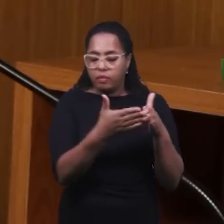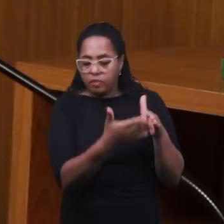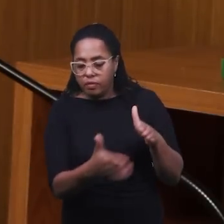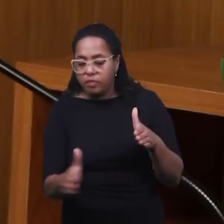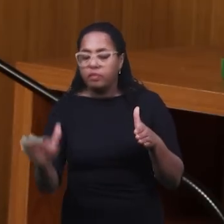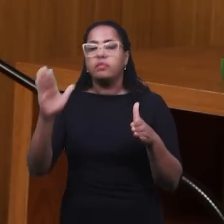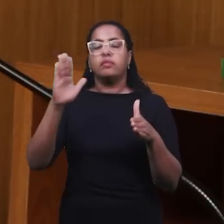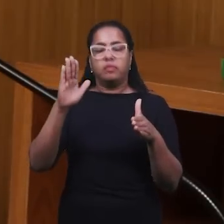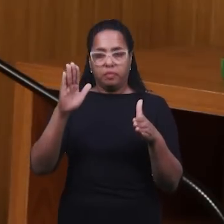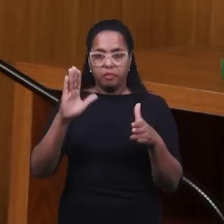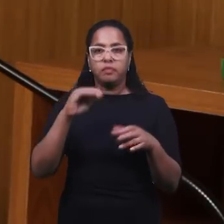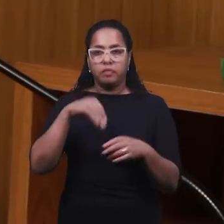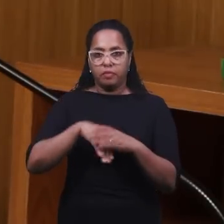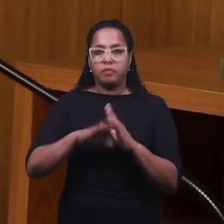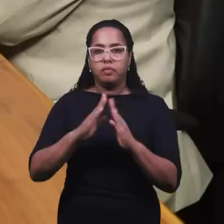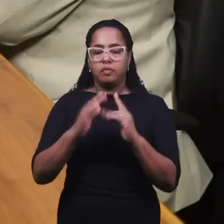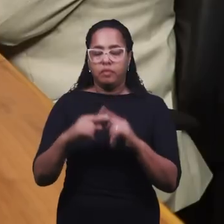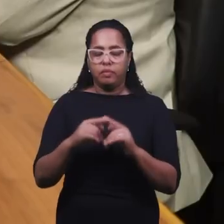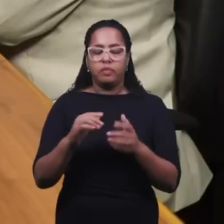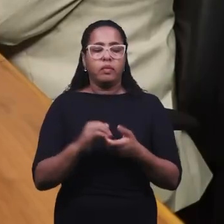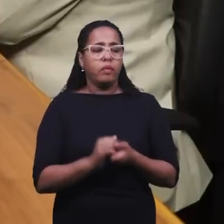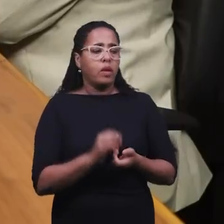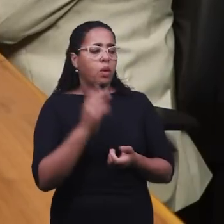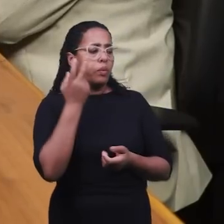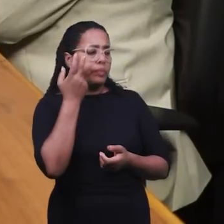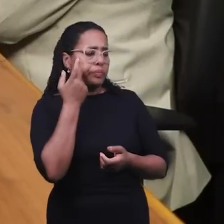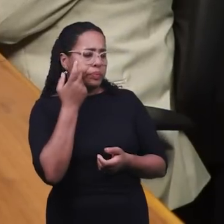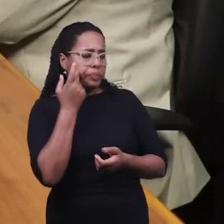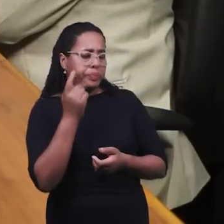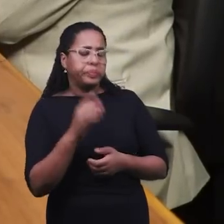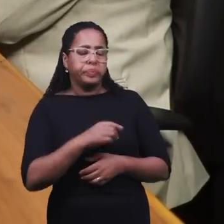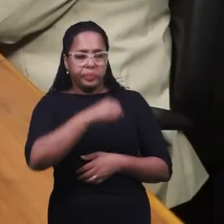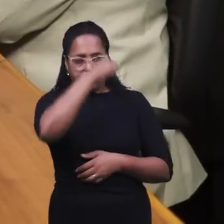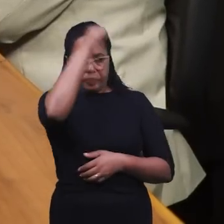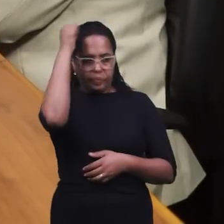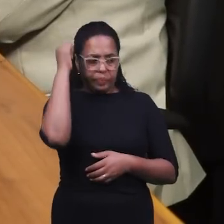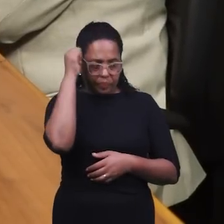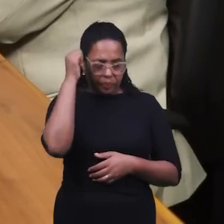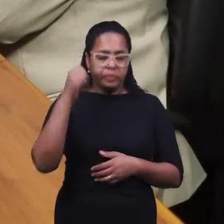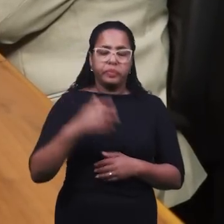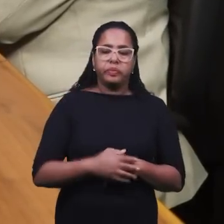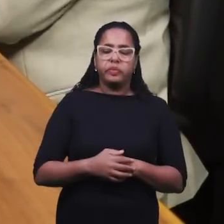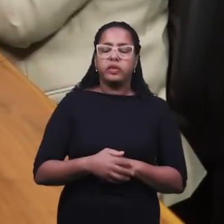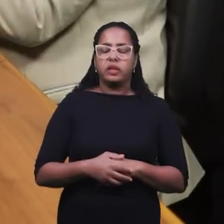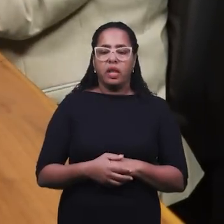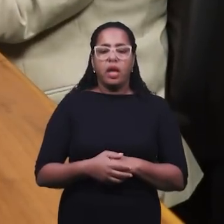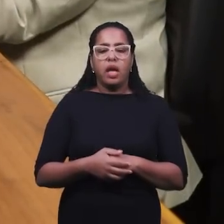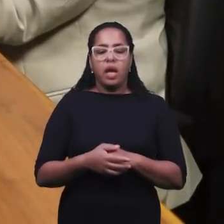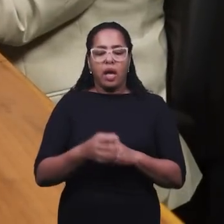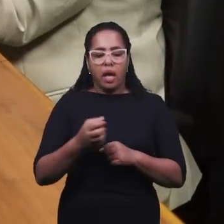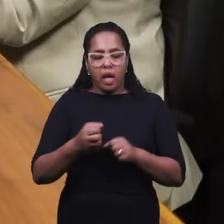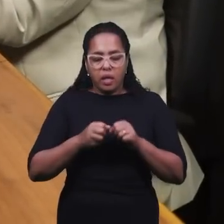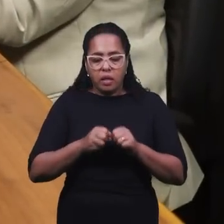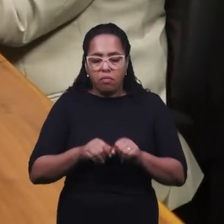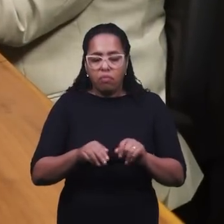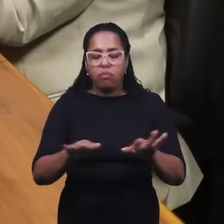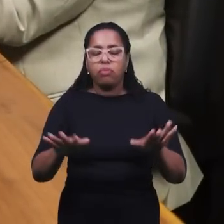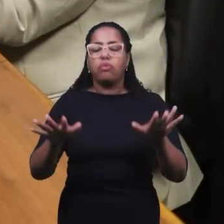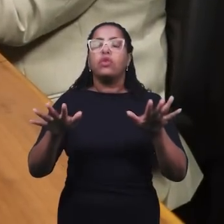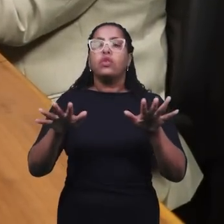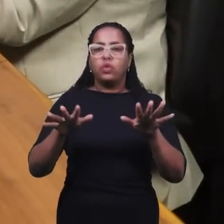de completar. Isso está muito claro, né? Na vida, está muito claro na função dele na vida da igreja, na